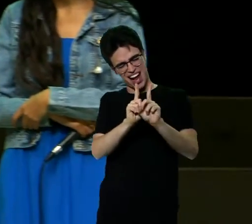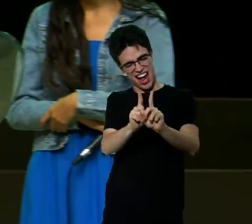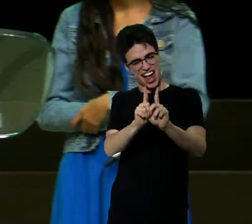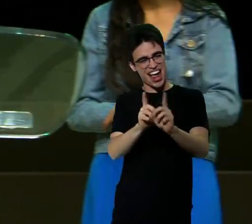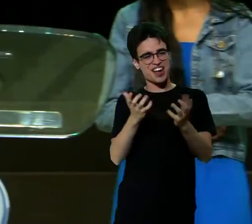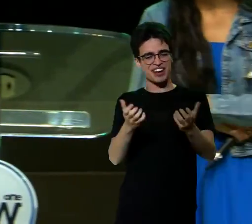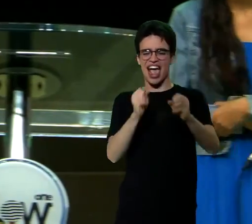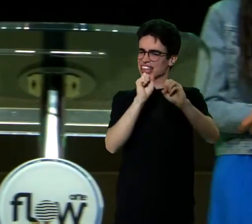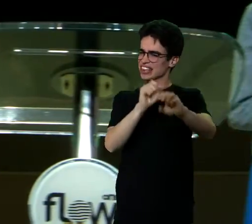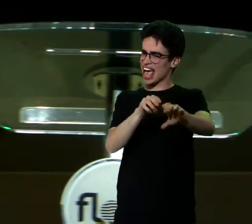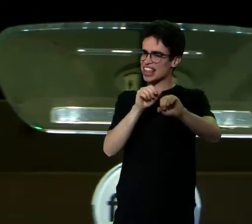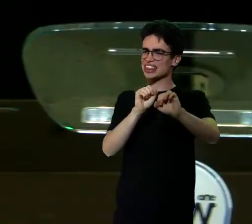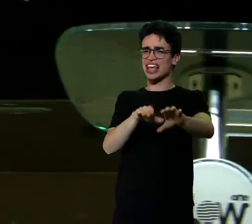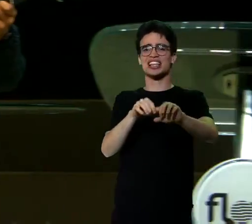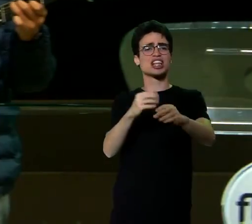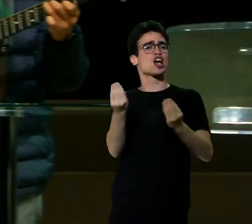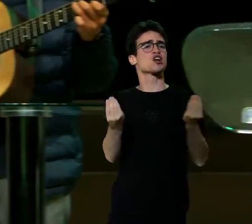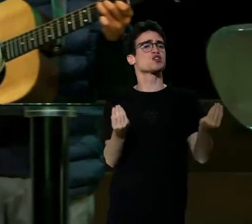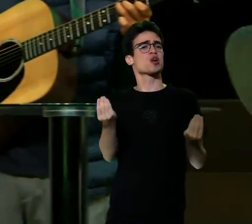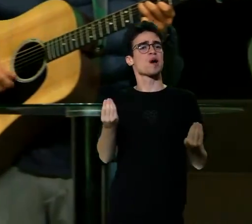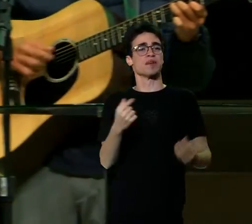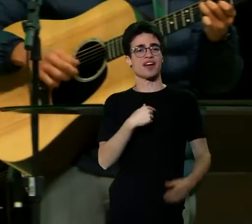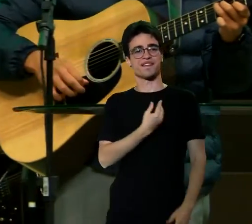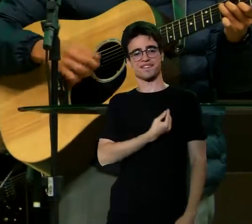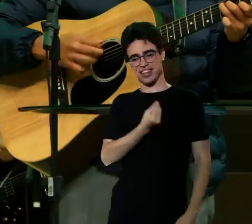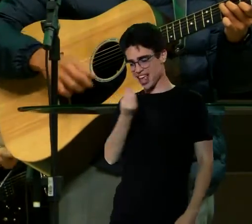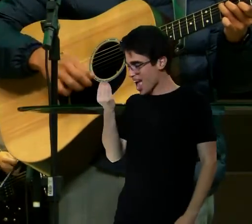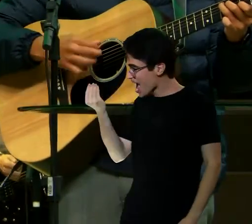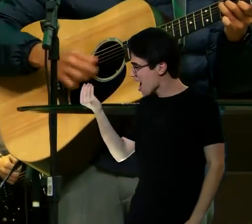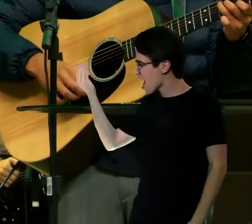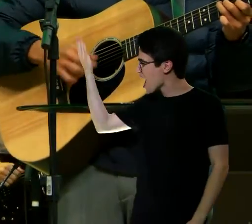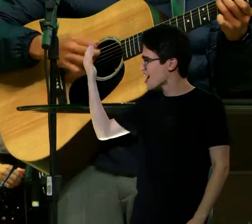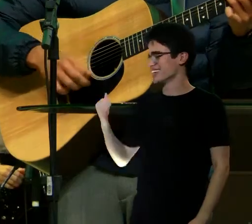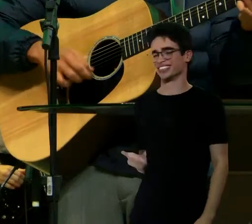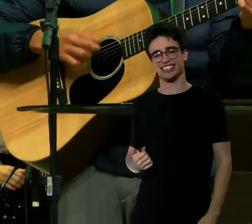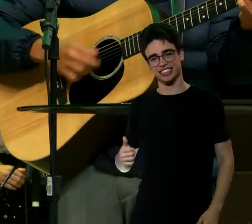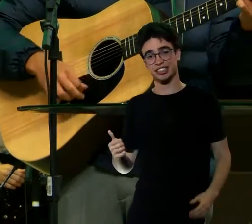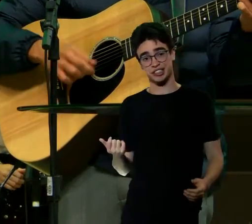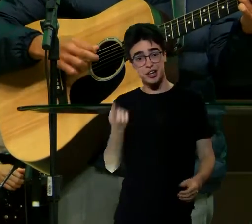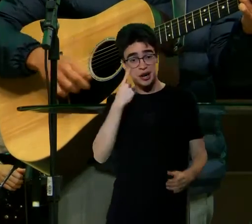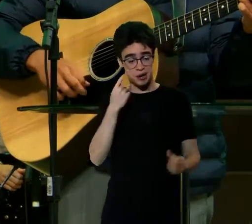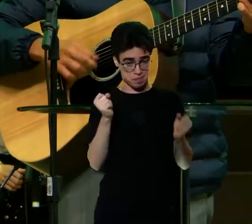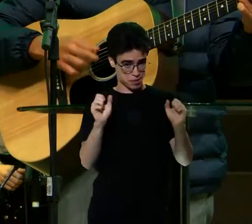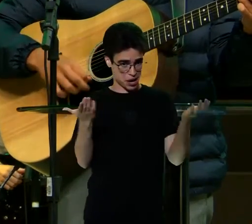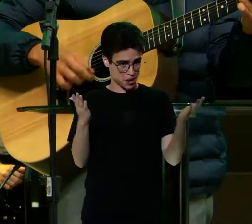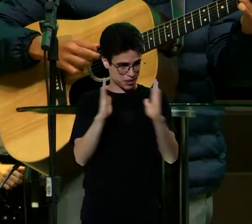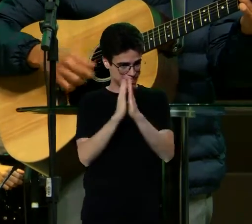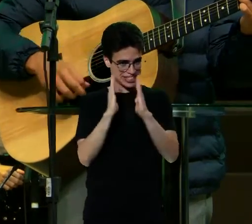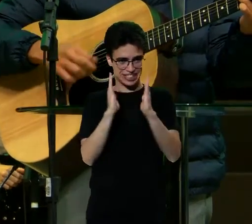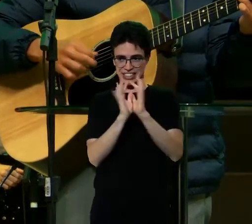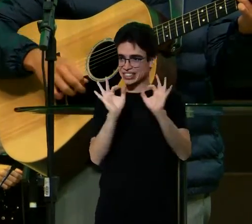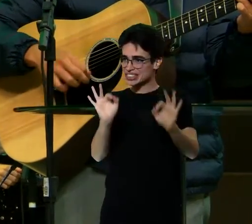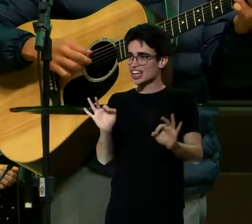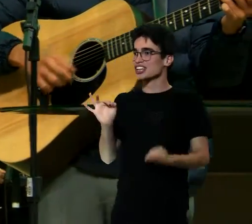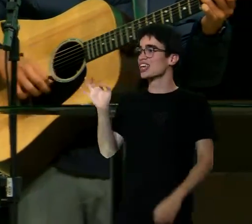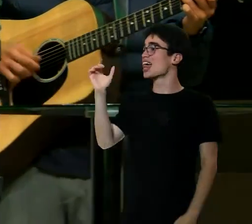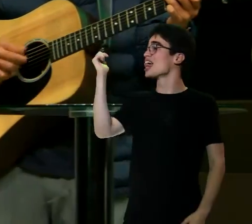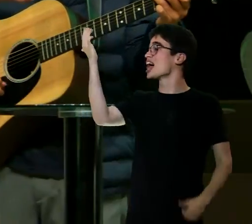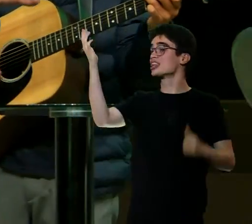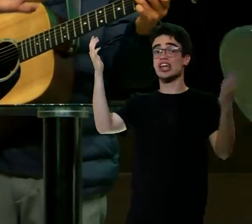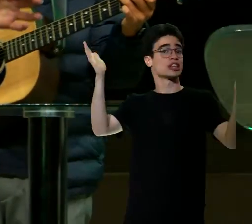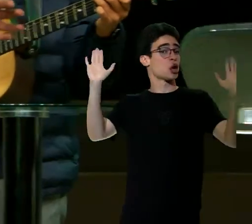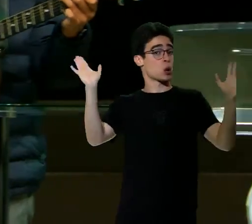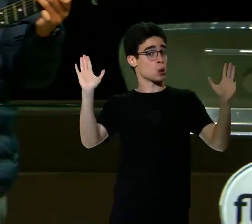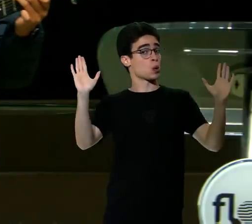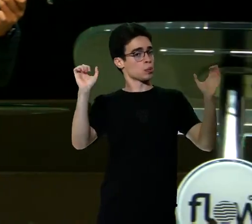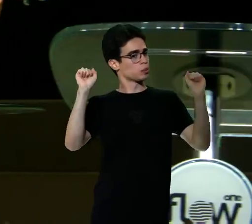vocês a viver para Jesus de verdade. Mas, vamos lá, faz silêncio, gente. Quem tá aí atrás, não disperse. Esse é o momento mais importante